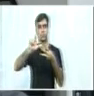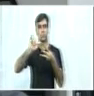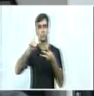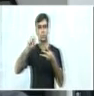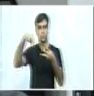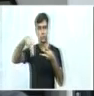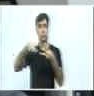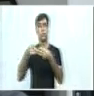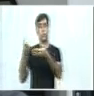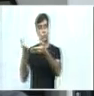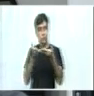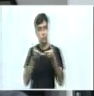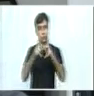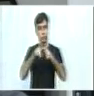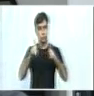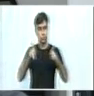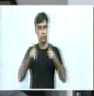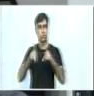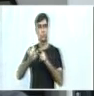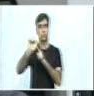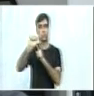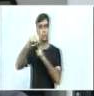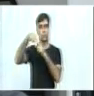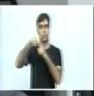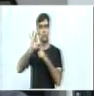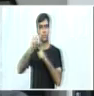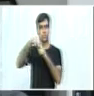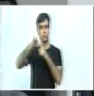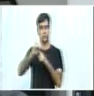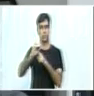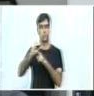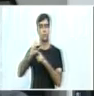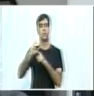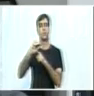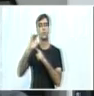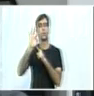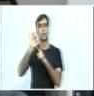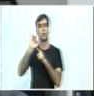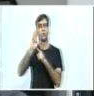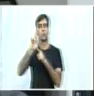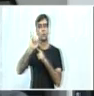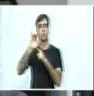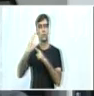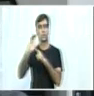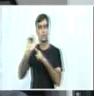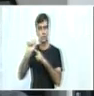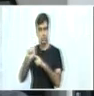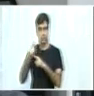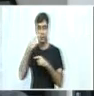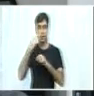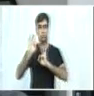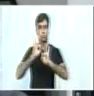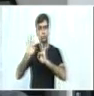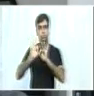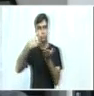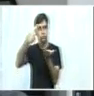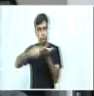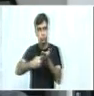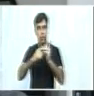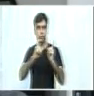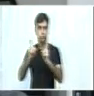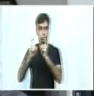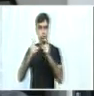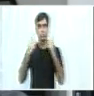seja convidado o professor Antônio Kleber Gonçalves Tibiriçá para participar da reunião ordinária desta